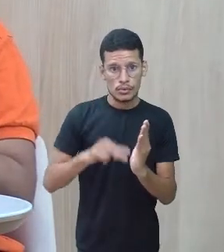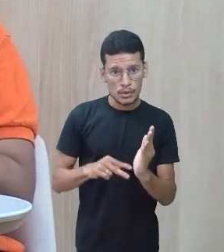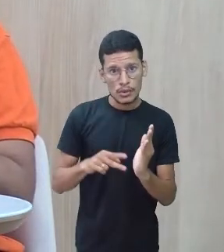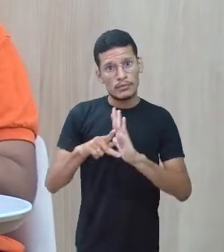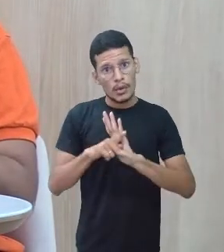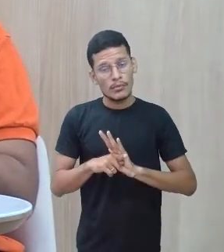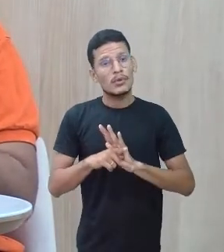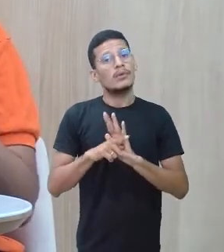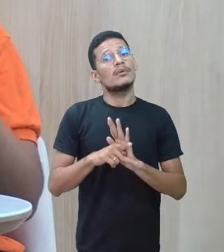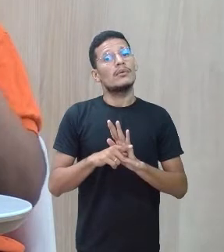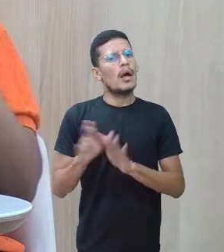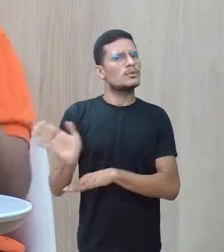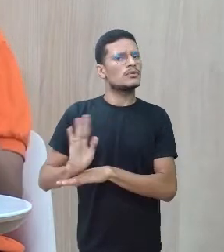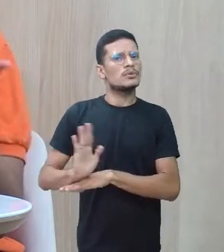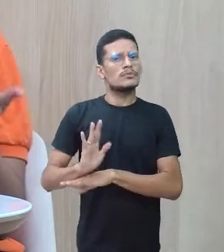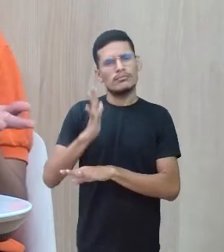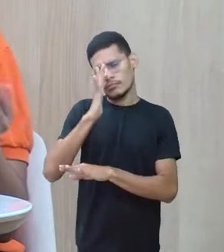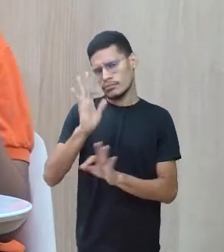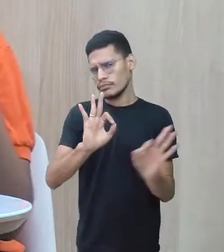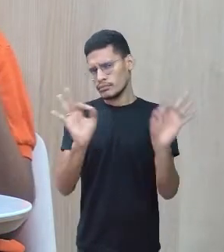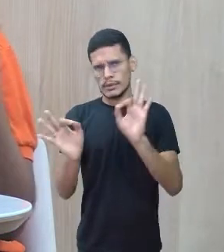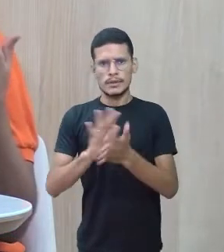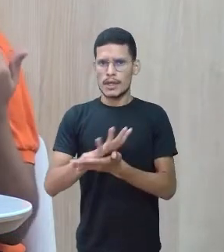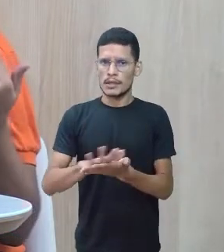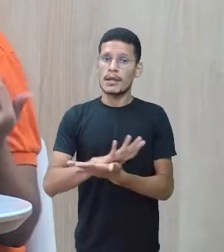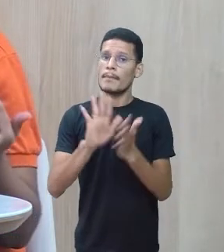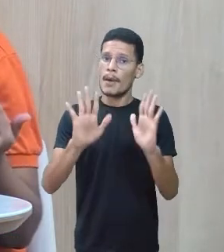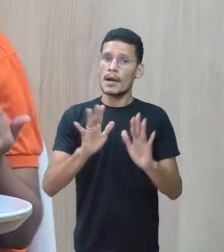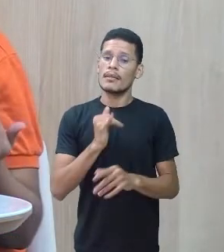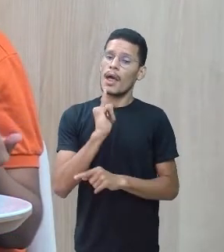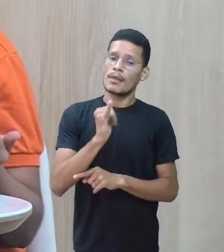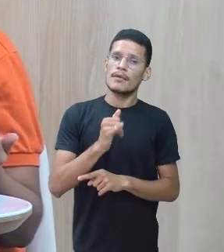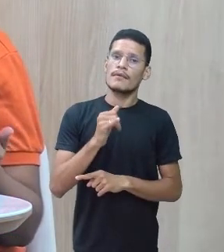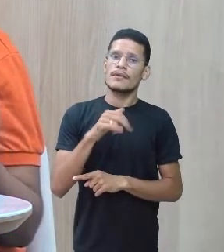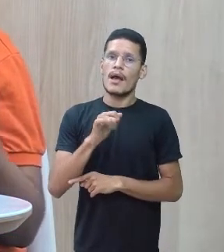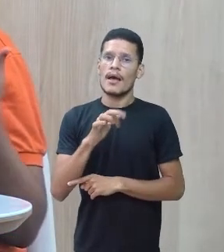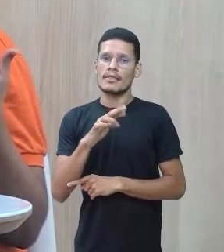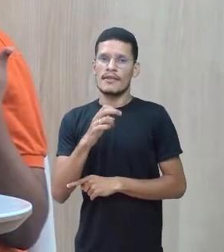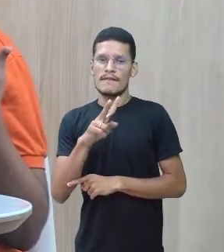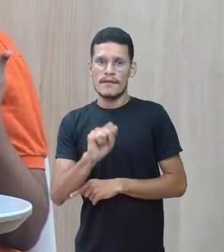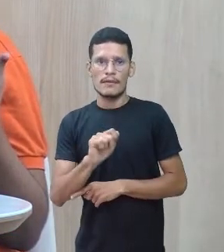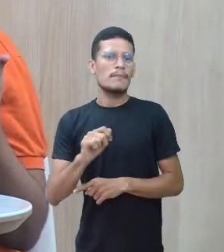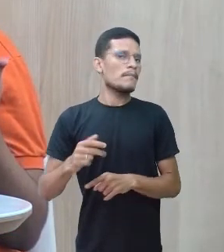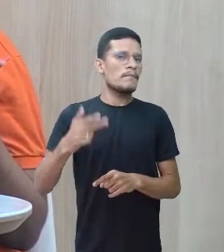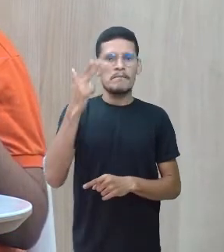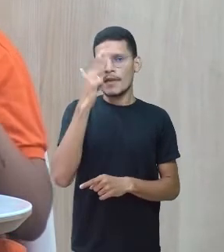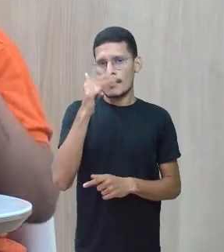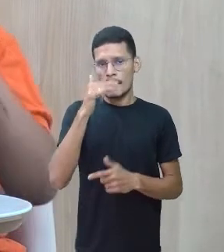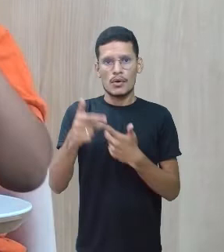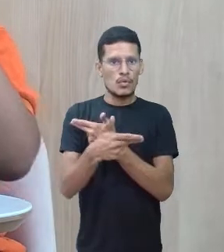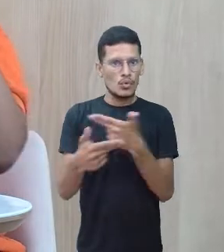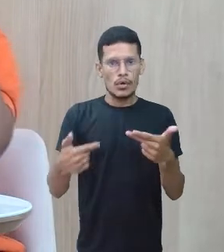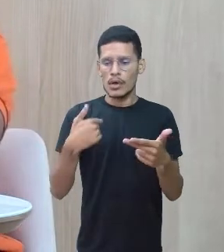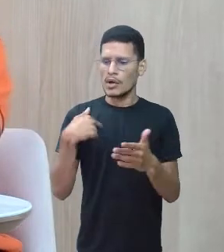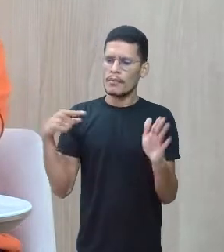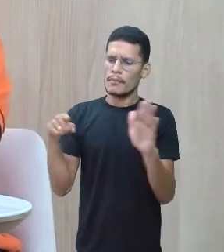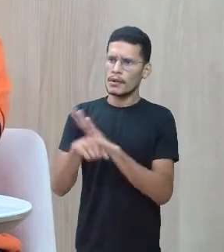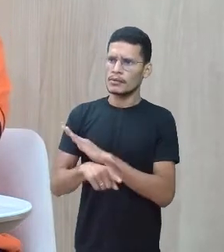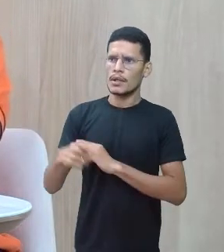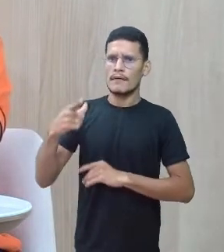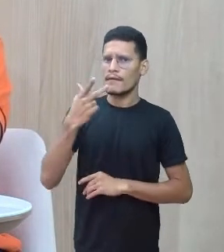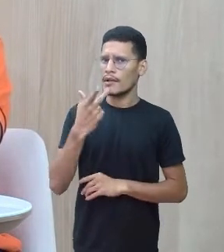gente assistir, né? Mas a história narrativa tem a mesma ideia, né? E aí eu perguntei para eles, que eu estava falando de tempo,